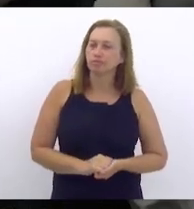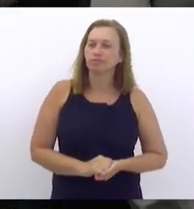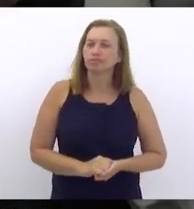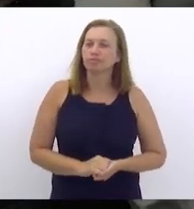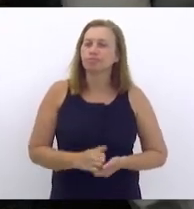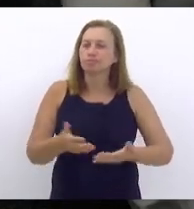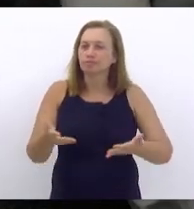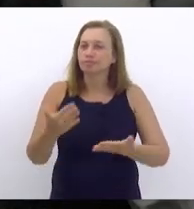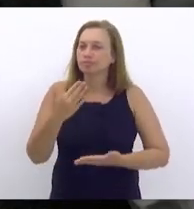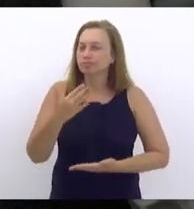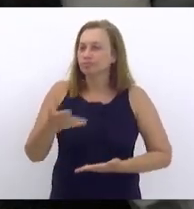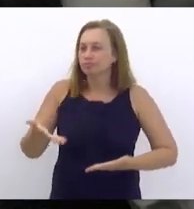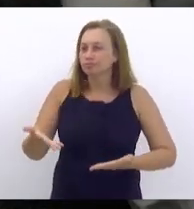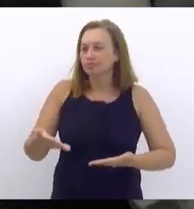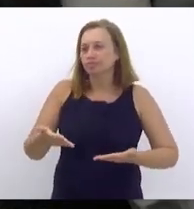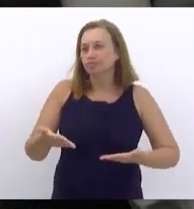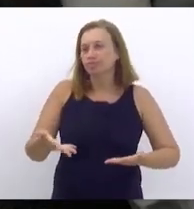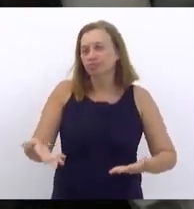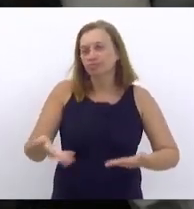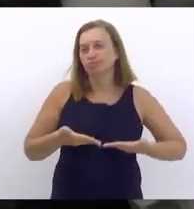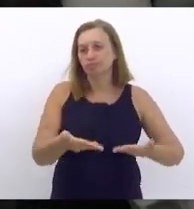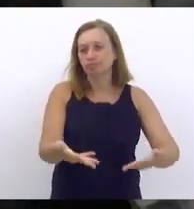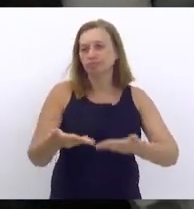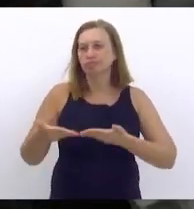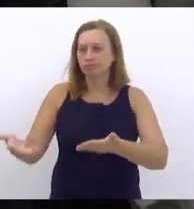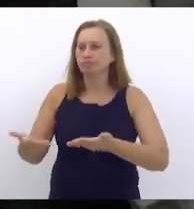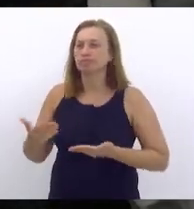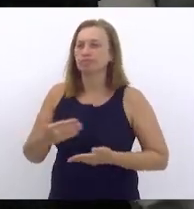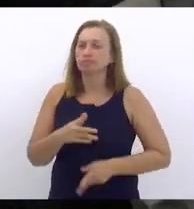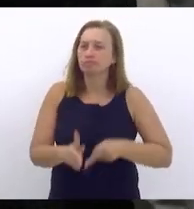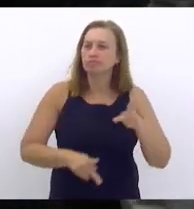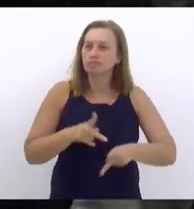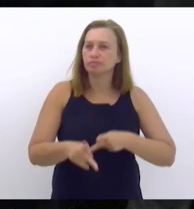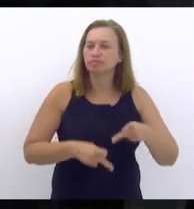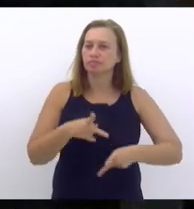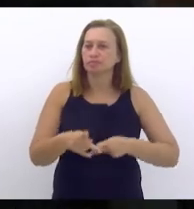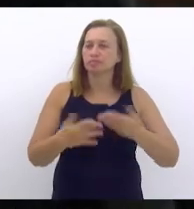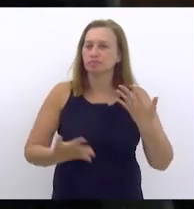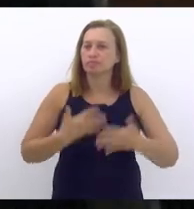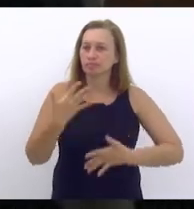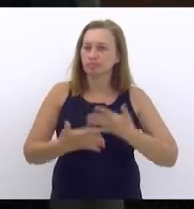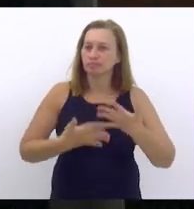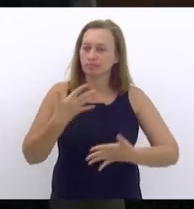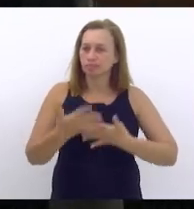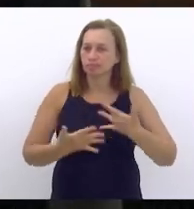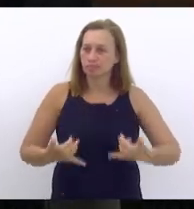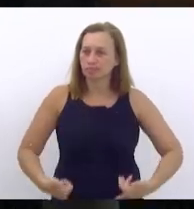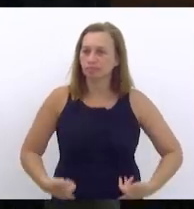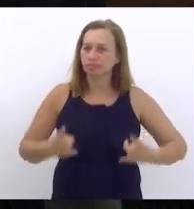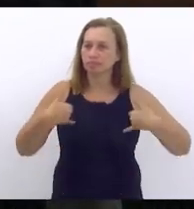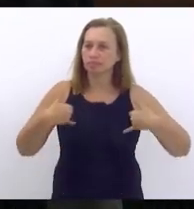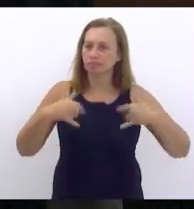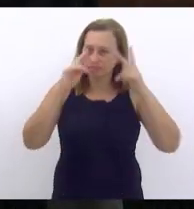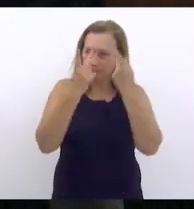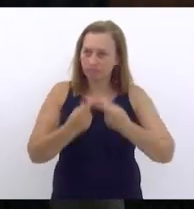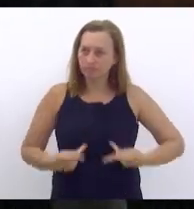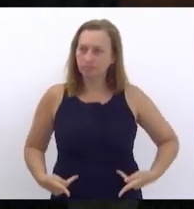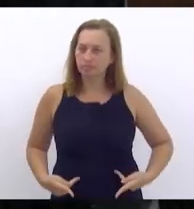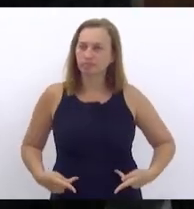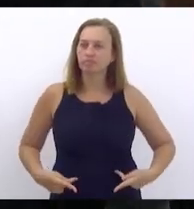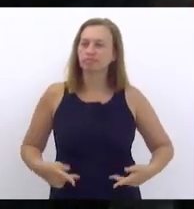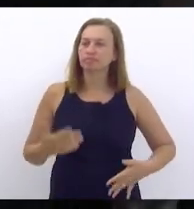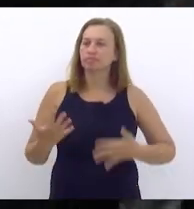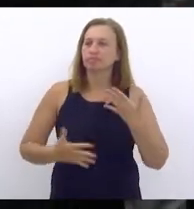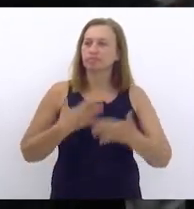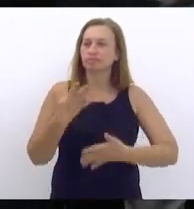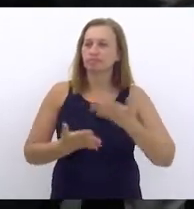a população para um gesto de grandeza e humanidade, utilizando a euforia